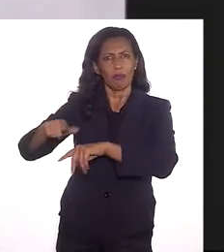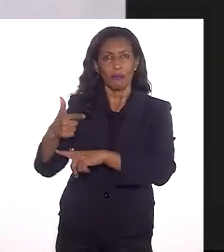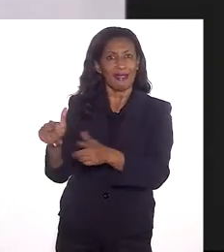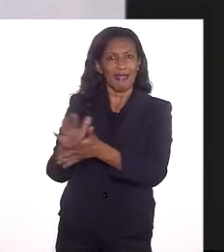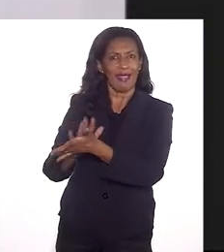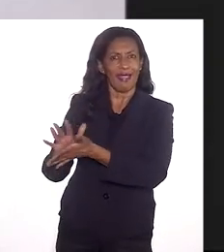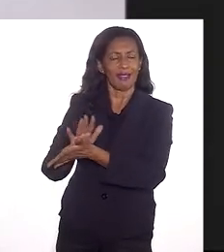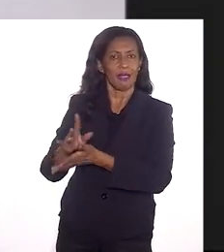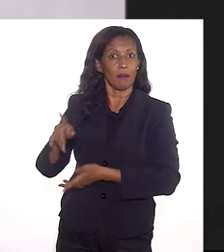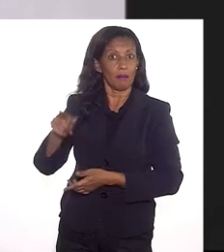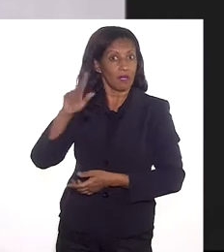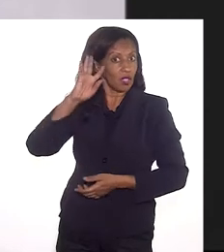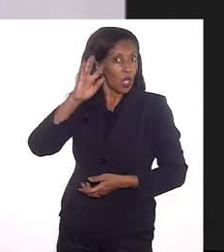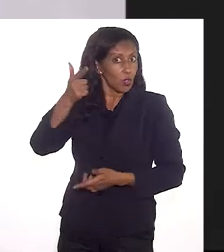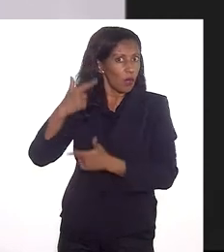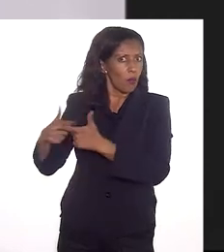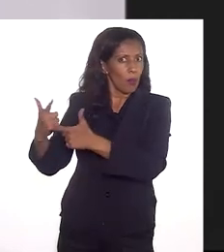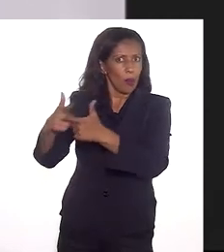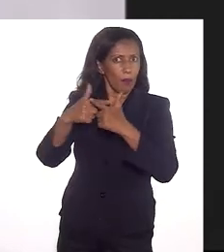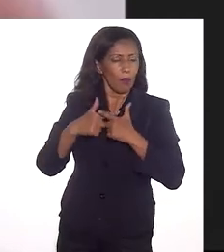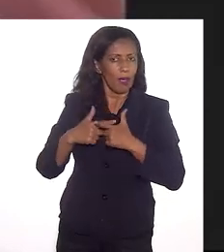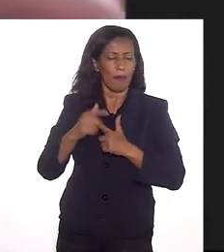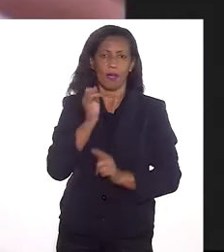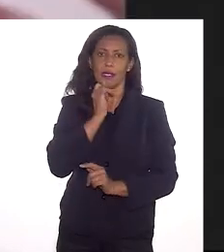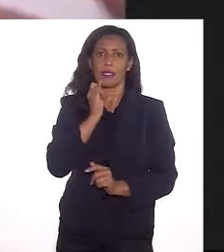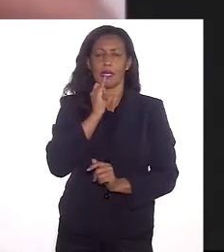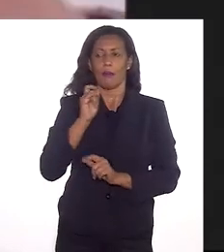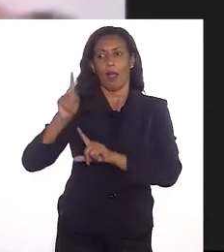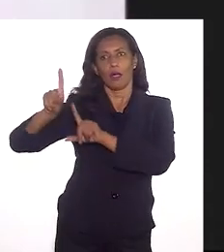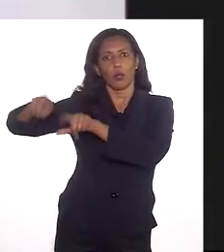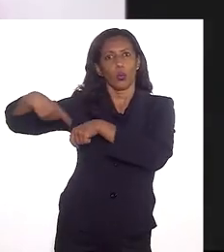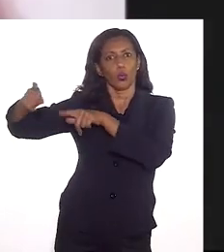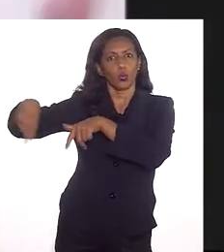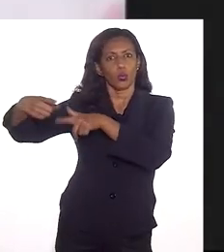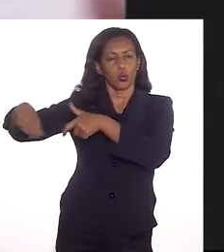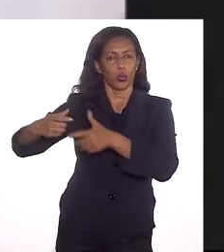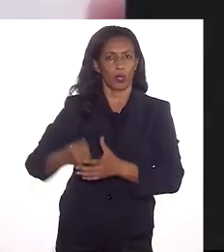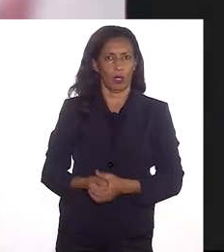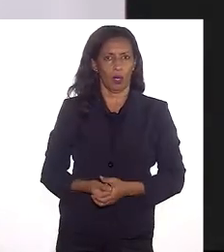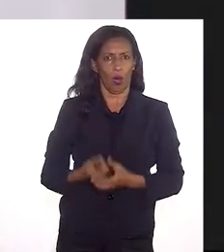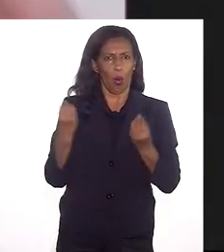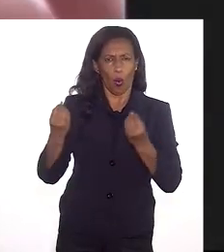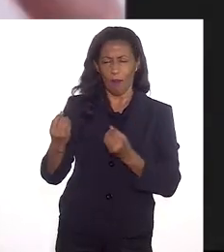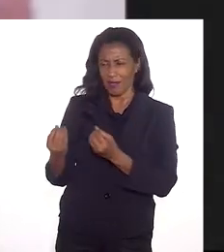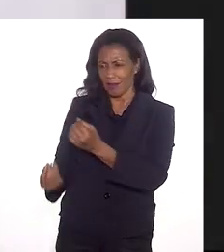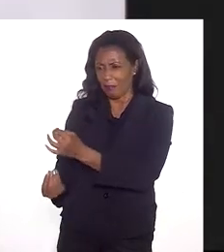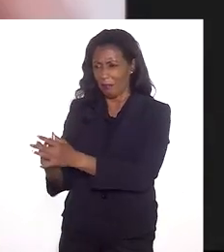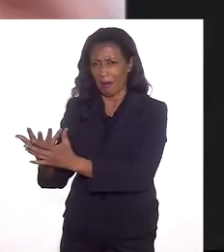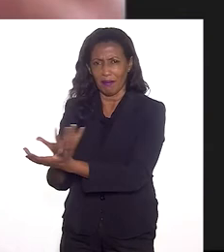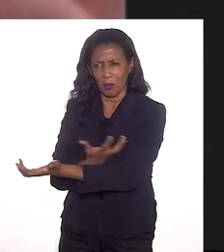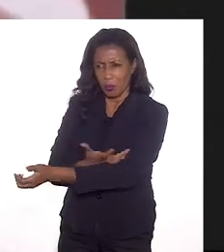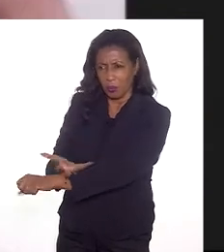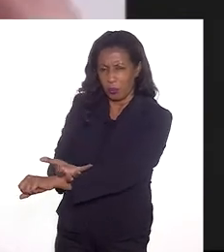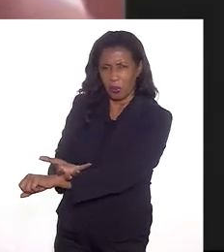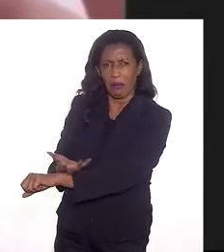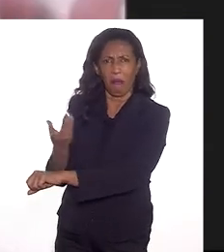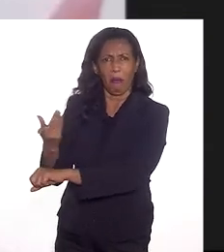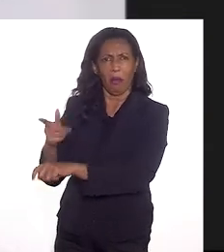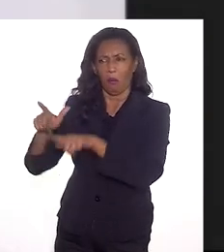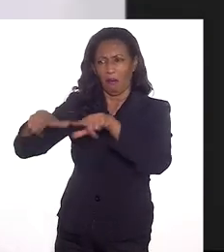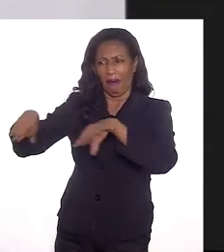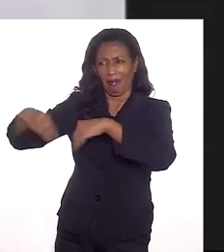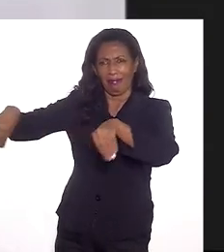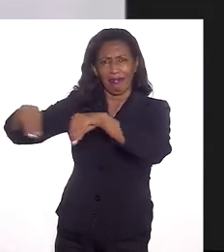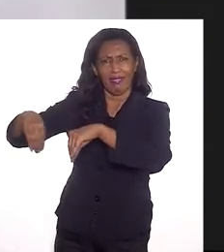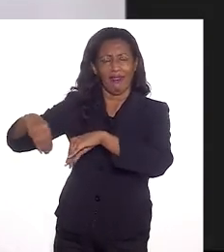problemas dificílimos, né, de resolver, que é, por exemplo, a parte da agricultura. Como é que você planta, como é que você tira alimento